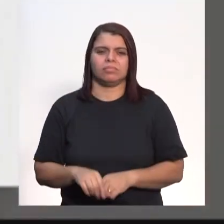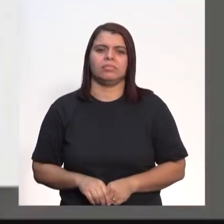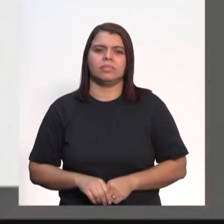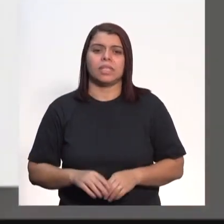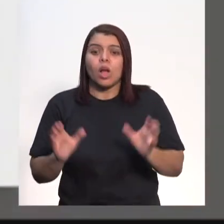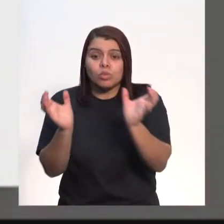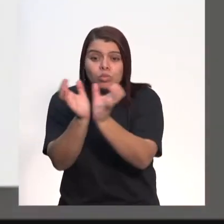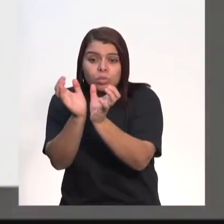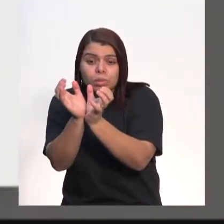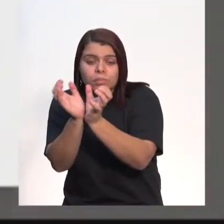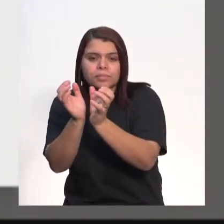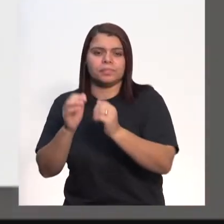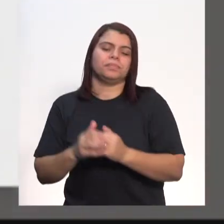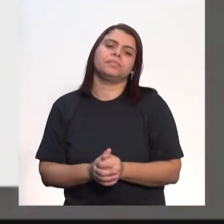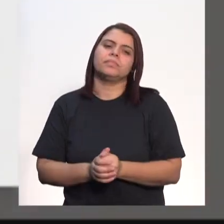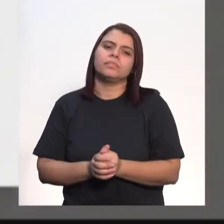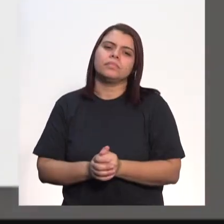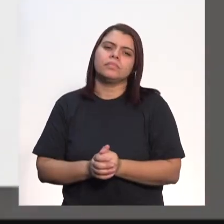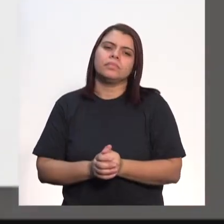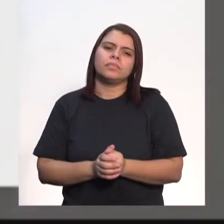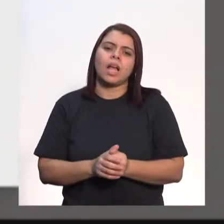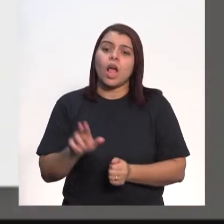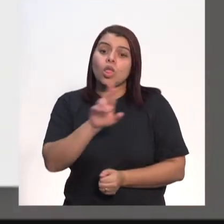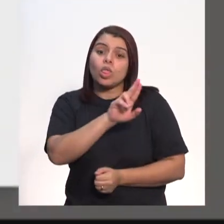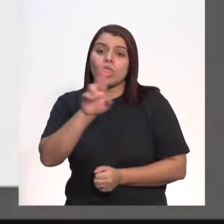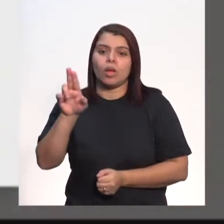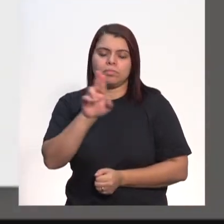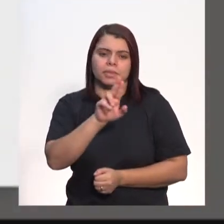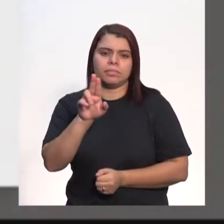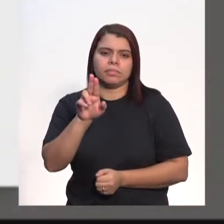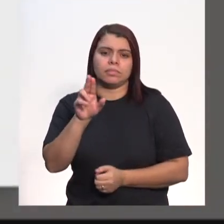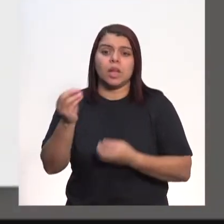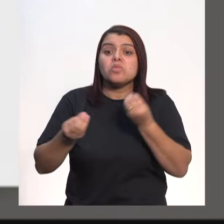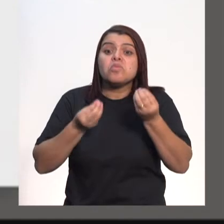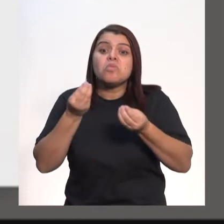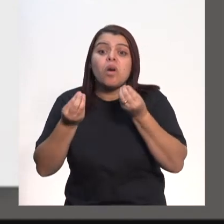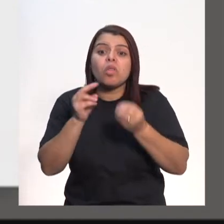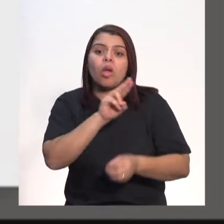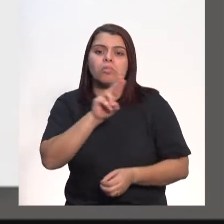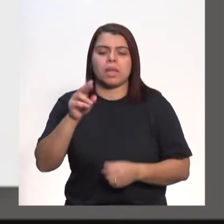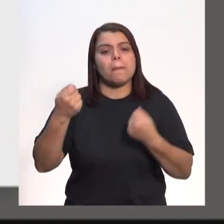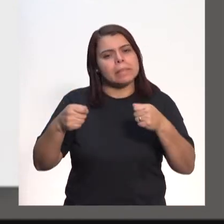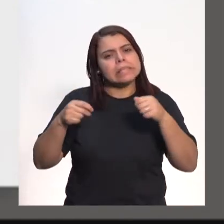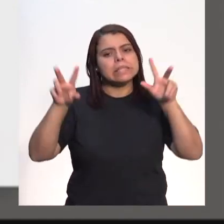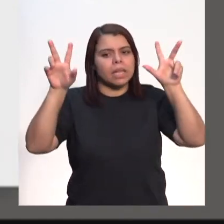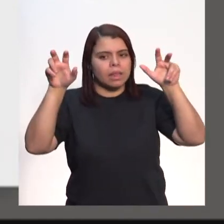Equipe e digite o nome para a sua equipe.